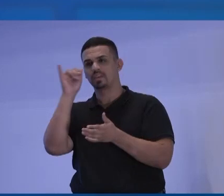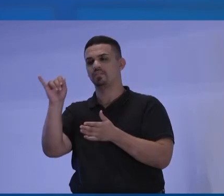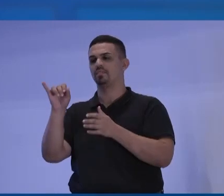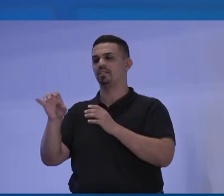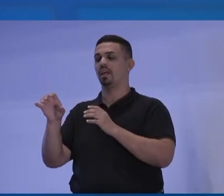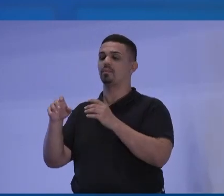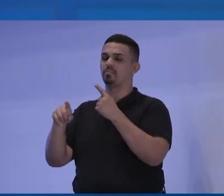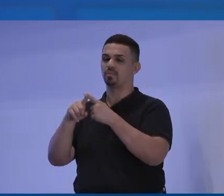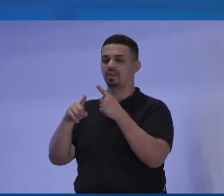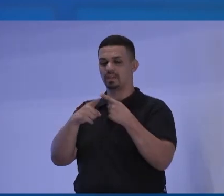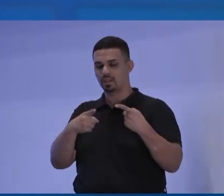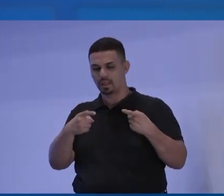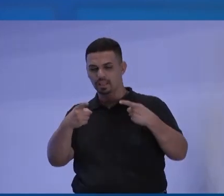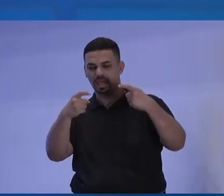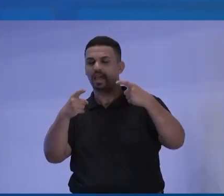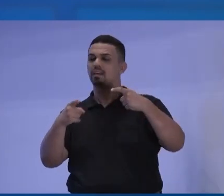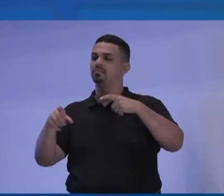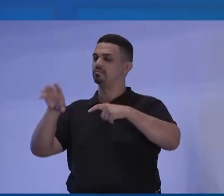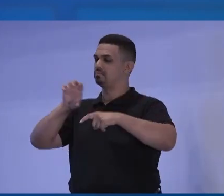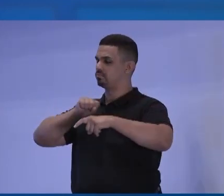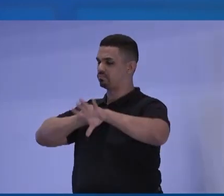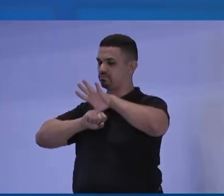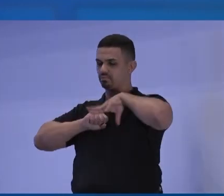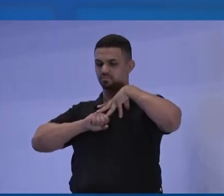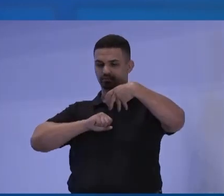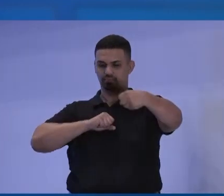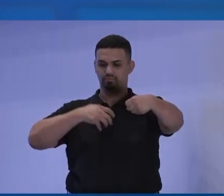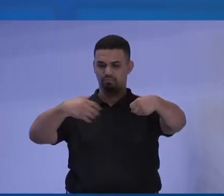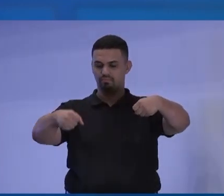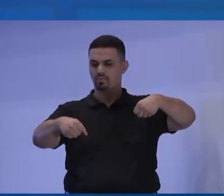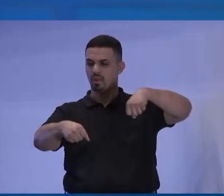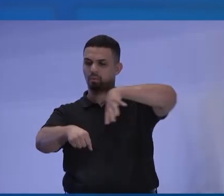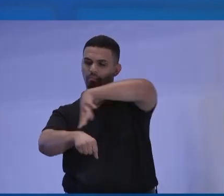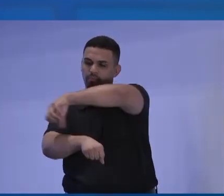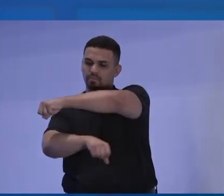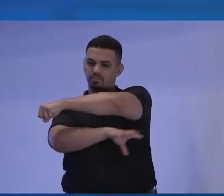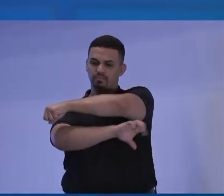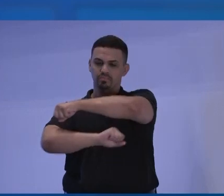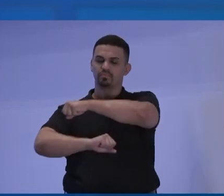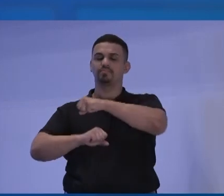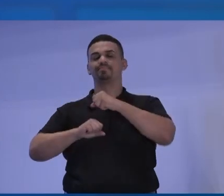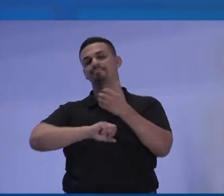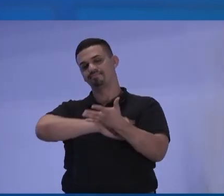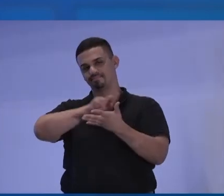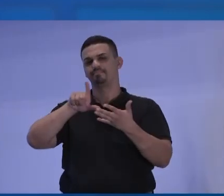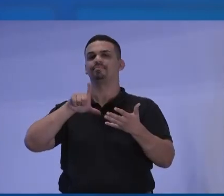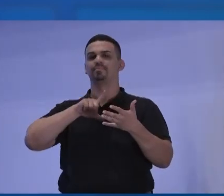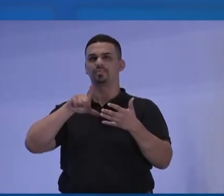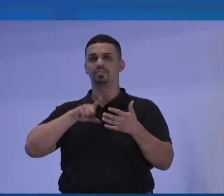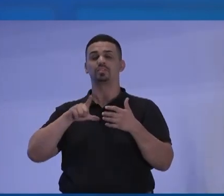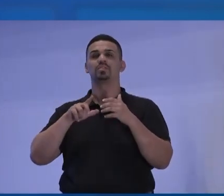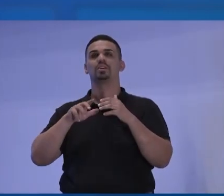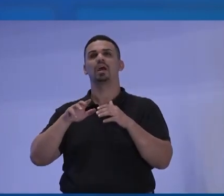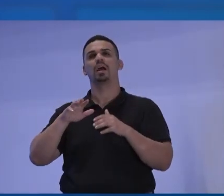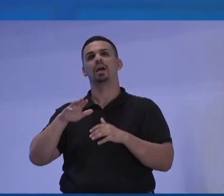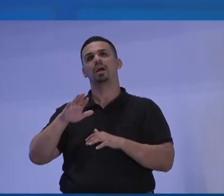em 1873 é que o Dr. Emil R. Hansen, norueguês, que conseguiu isolar a bactéria. E, a